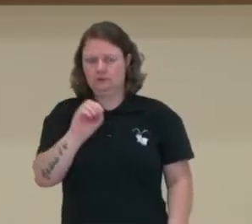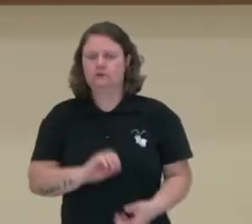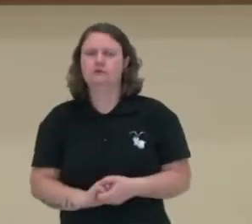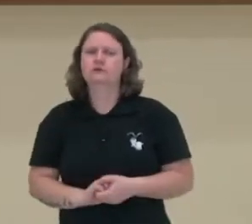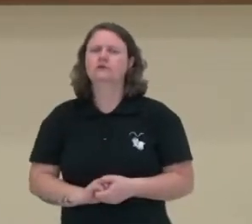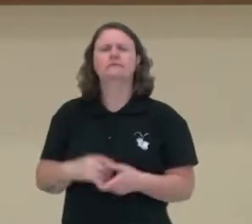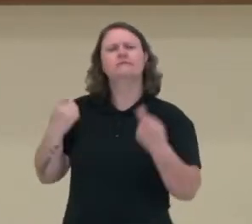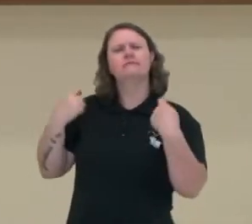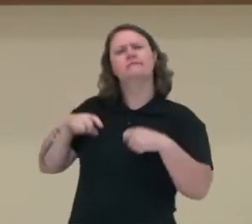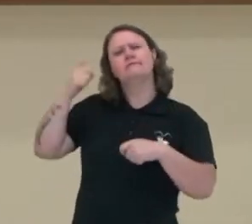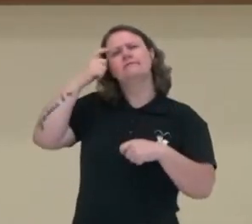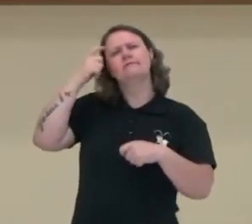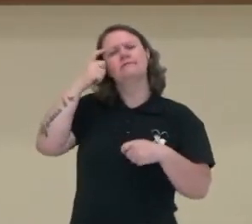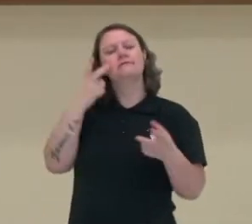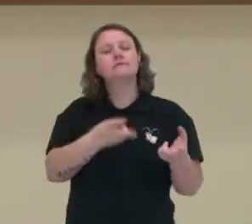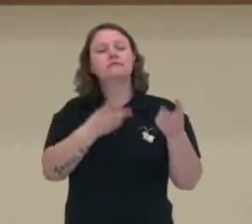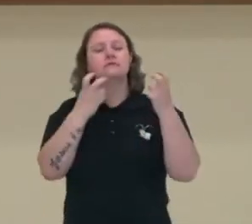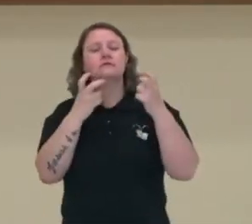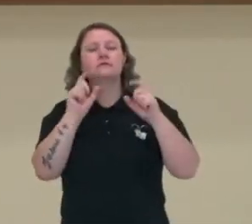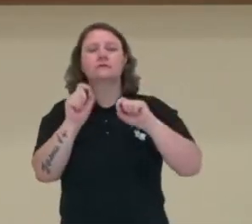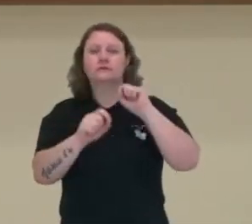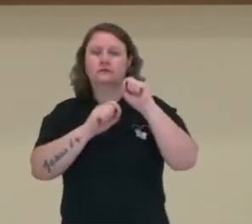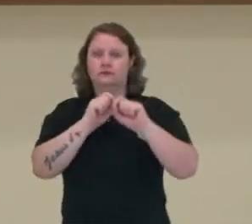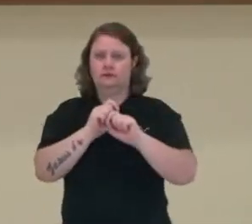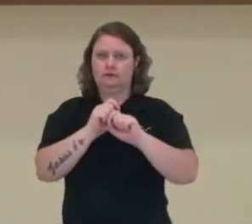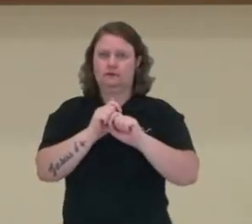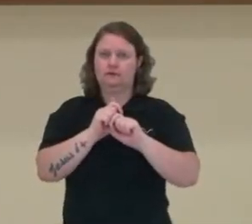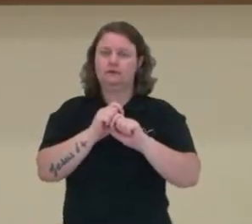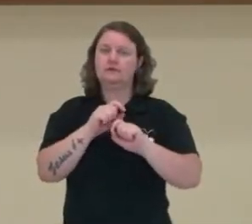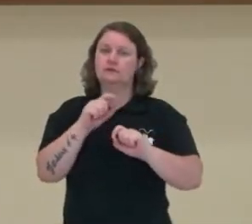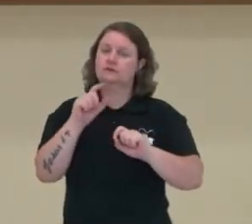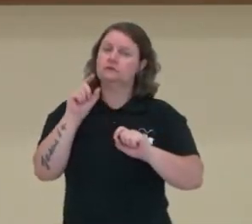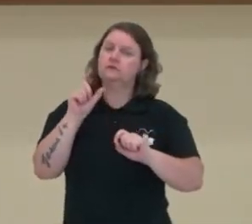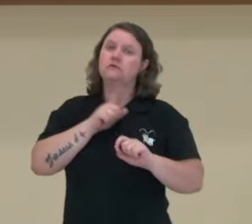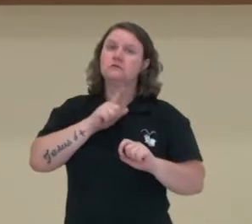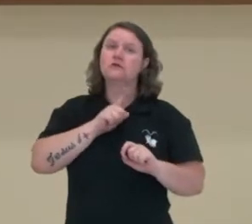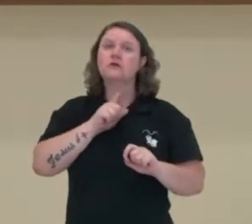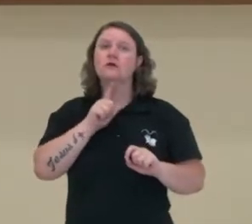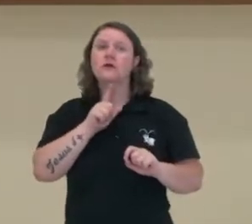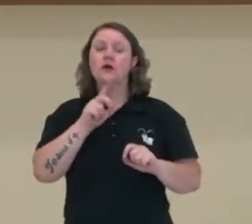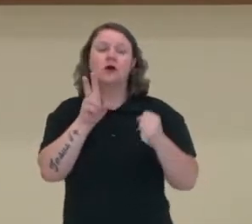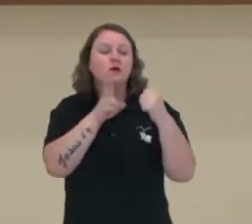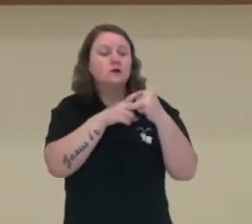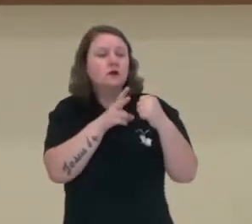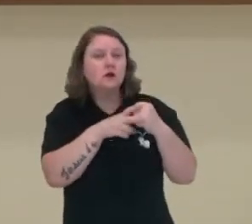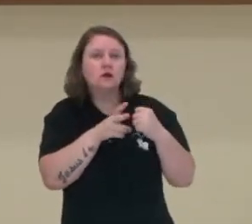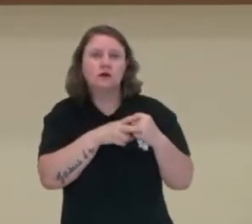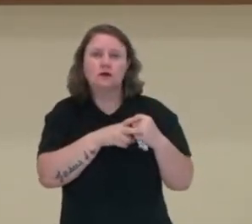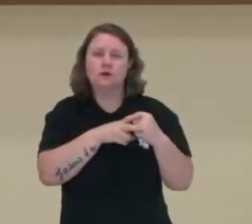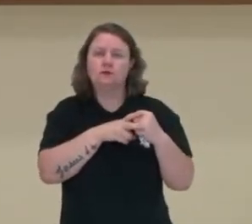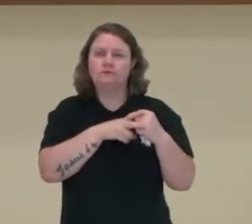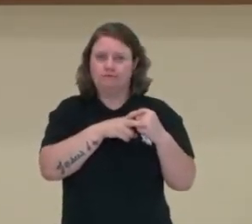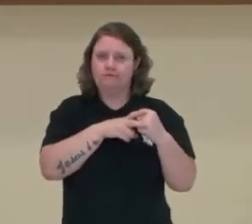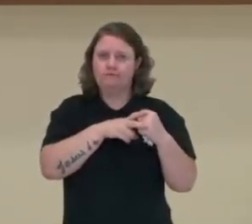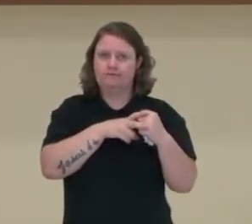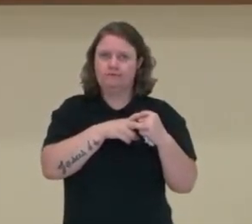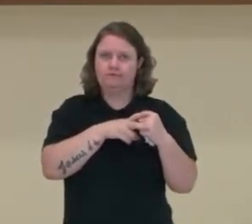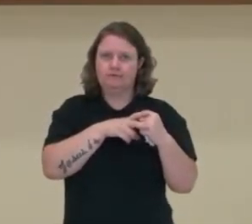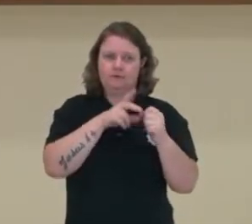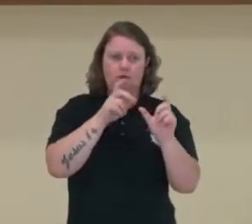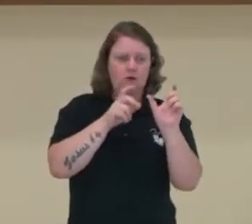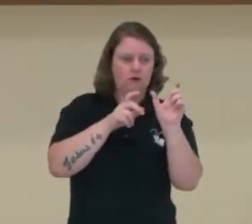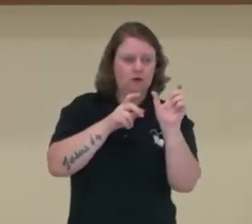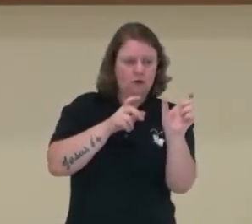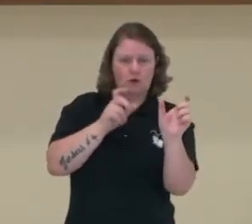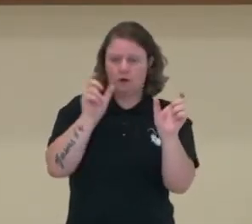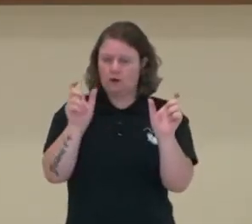devo pensar, perceber, pensar a respeito disso, né? Se esse verbo, né, que são dois